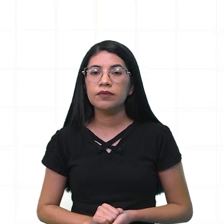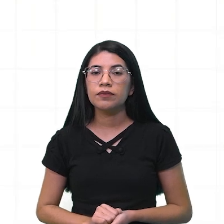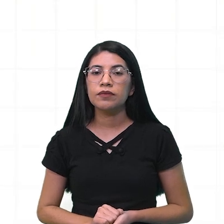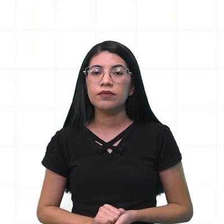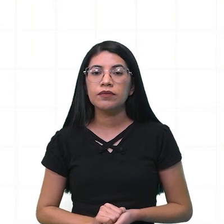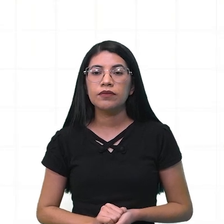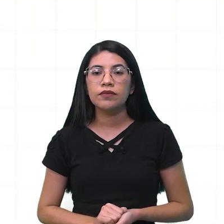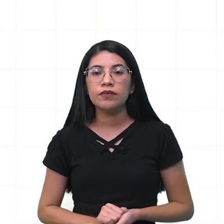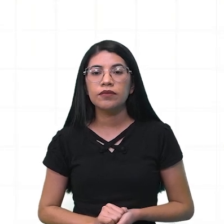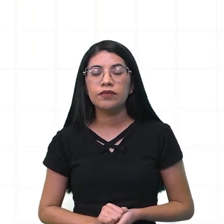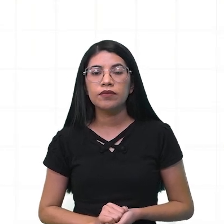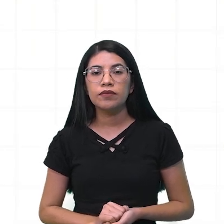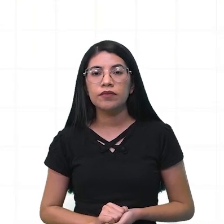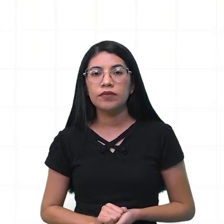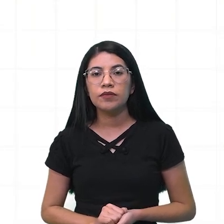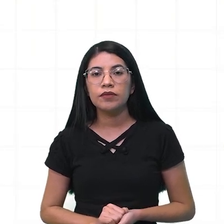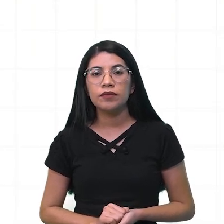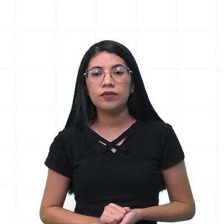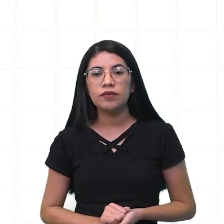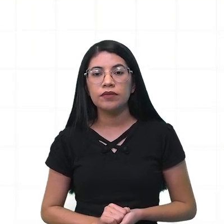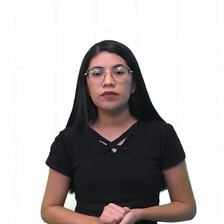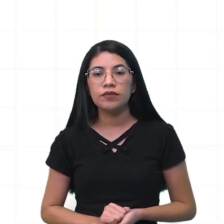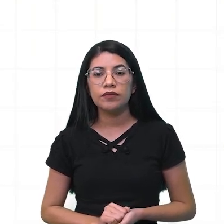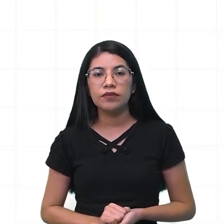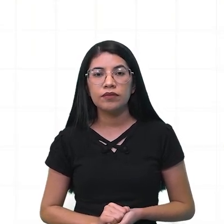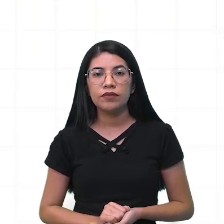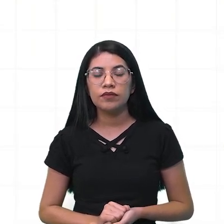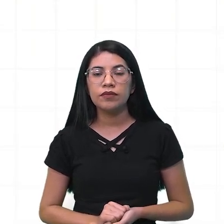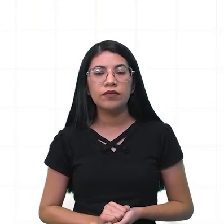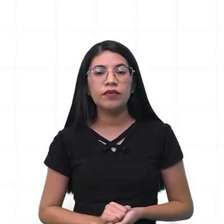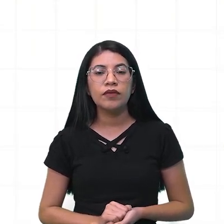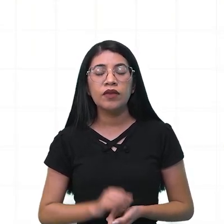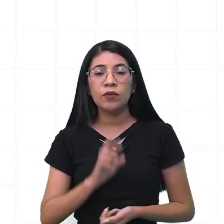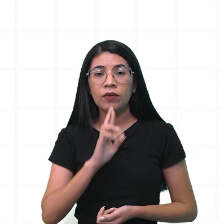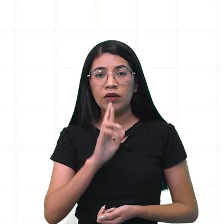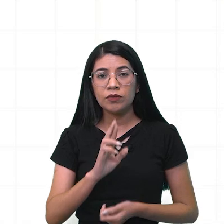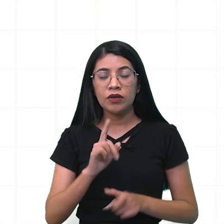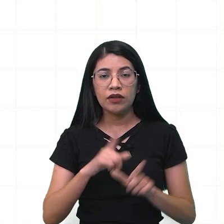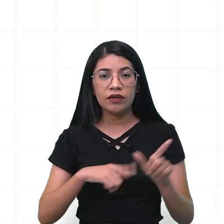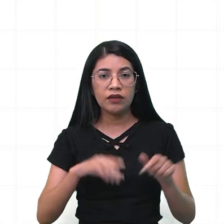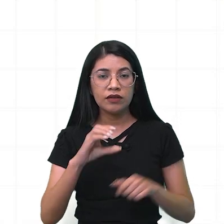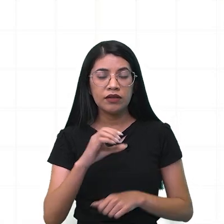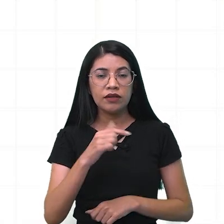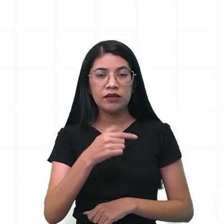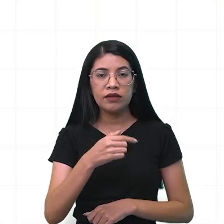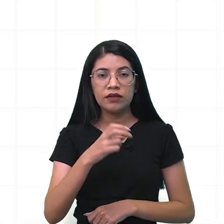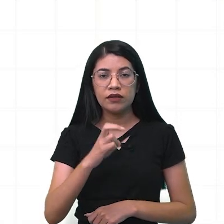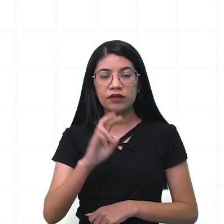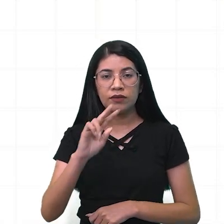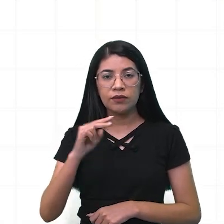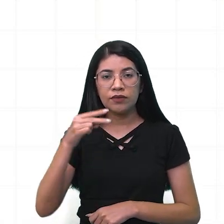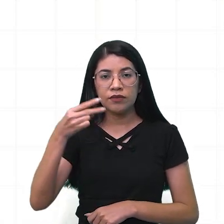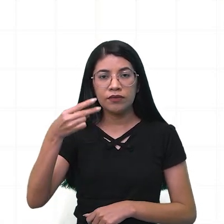Então, 75 centímetros quadrados.